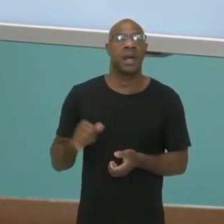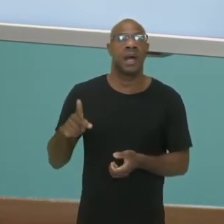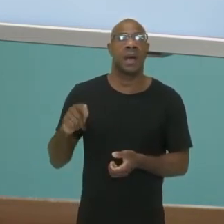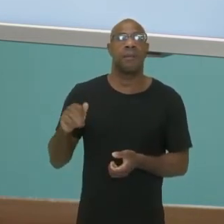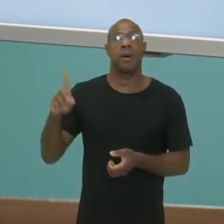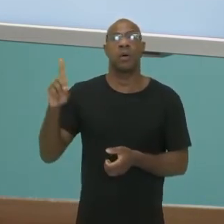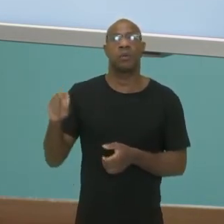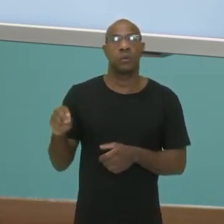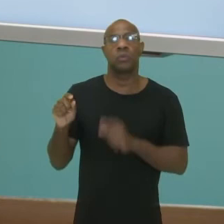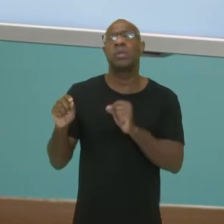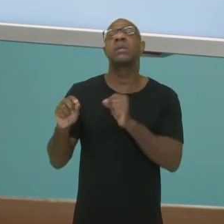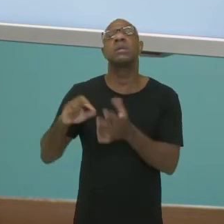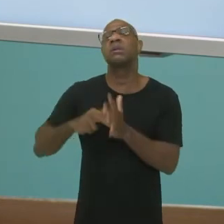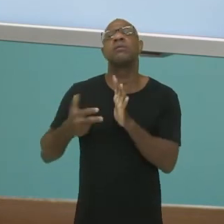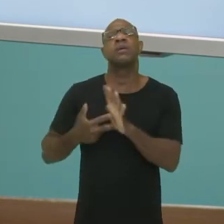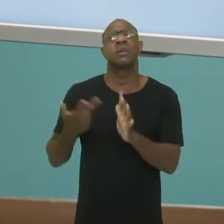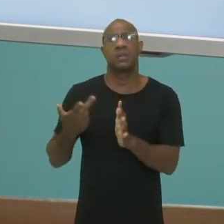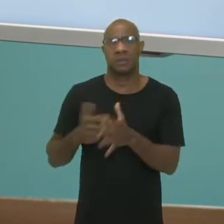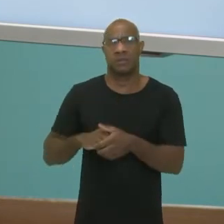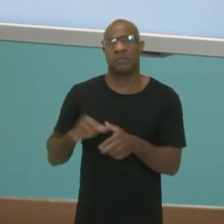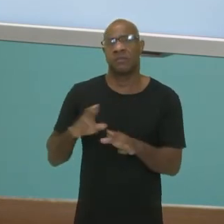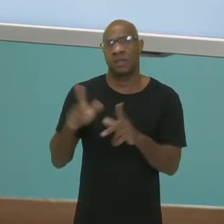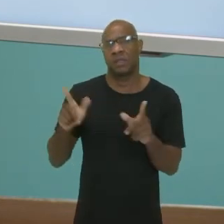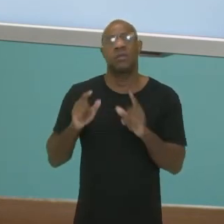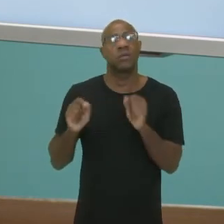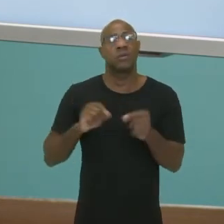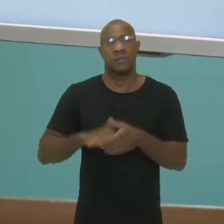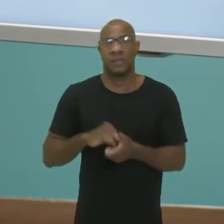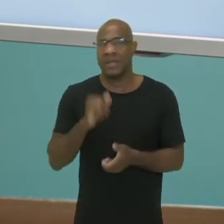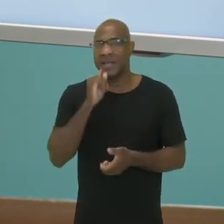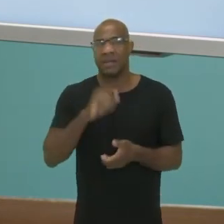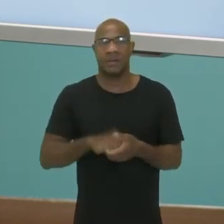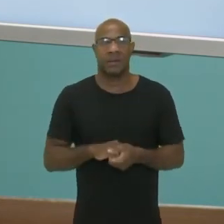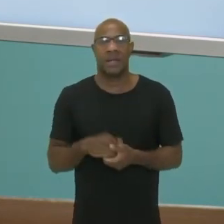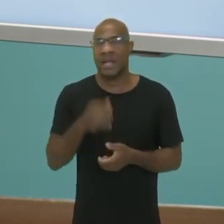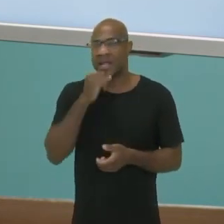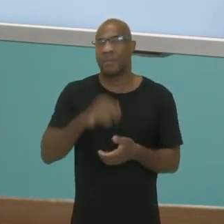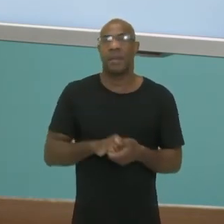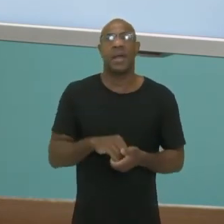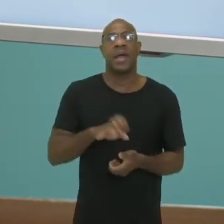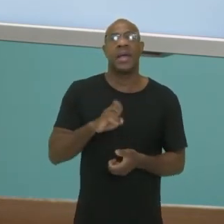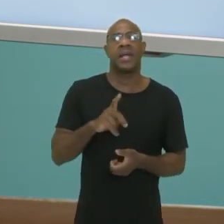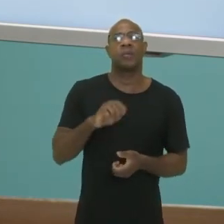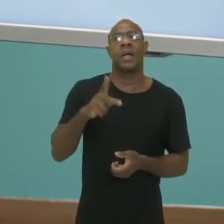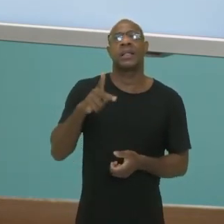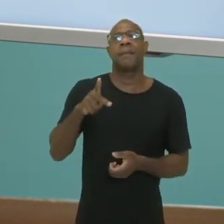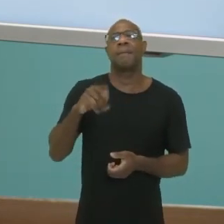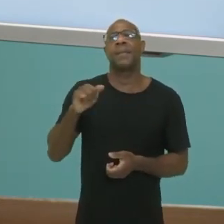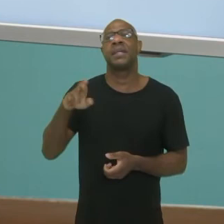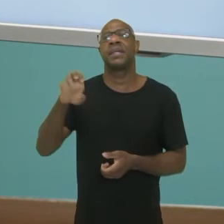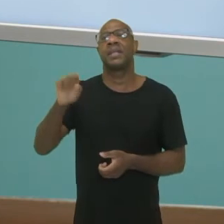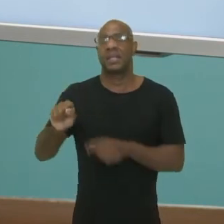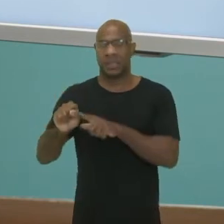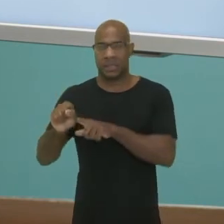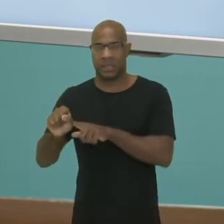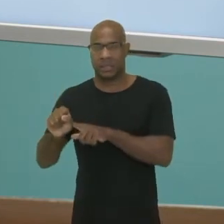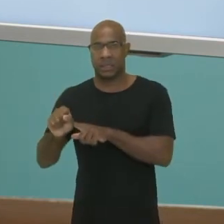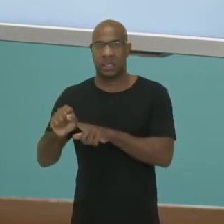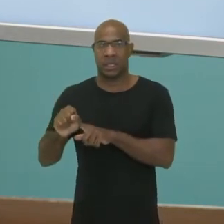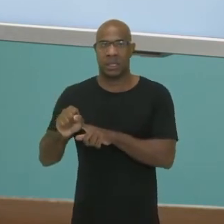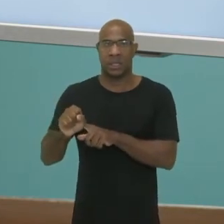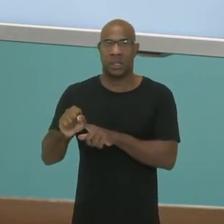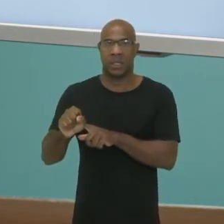totalmente diferente de apelido. Por exemplo, a pessoa se chama Eduarda Pires. Seu apelido